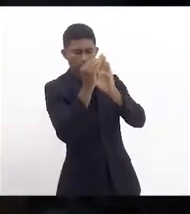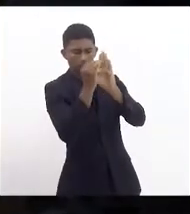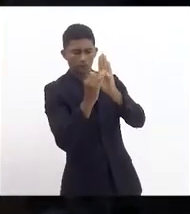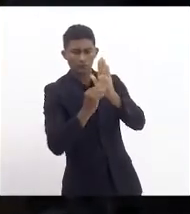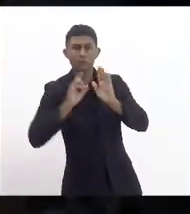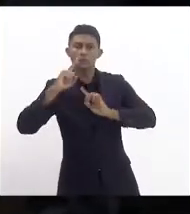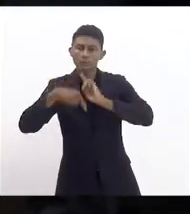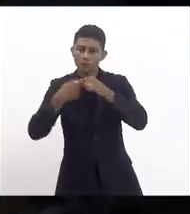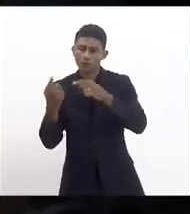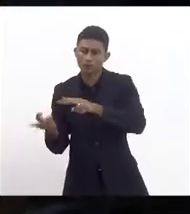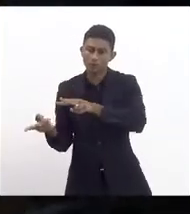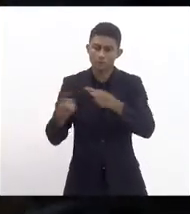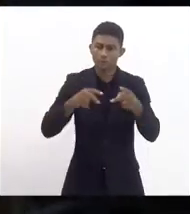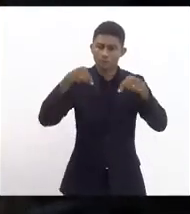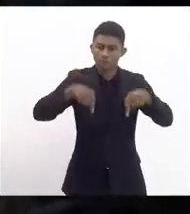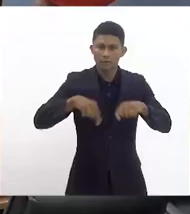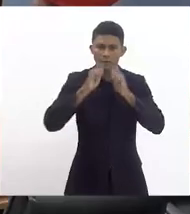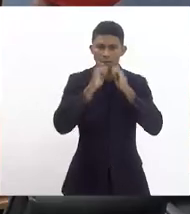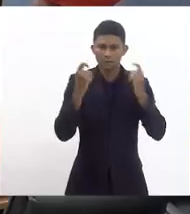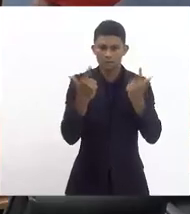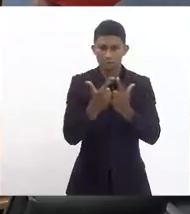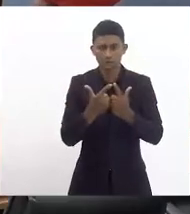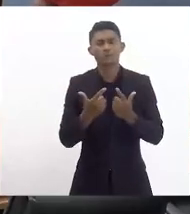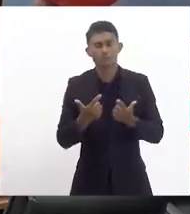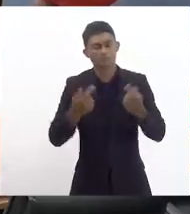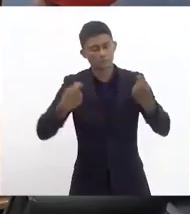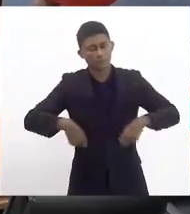plenário. Vamos dar início às audiências públicas, presidente.